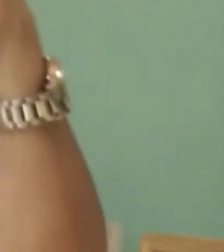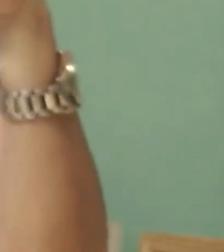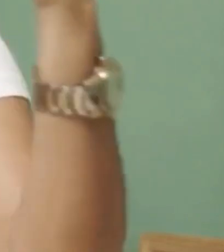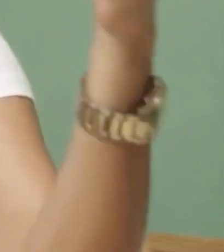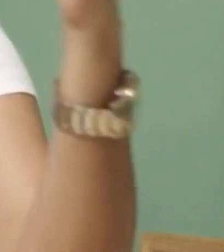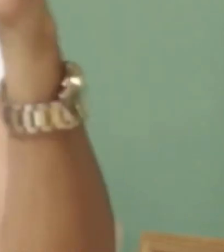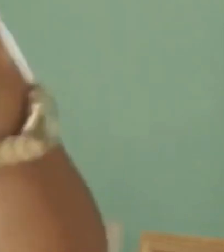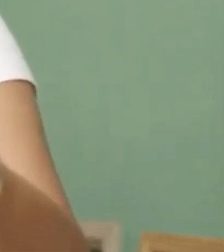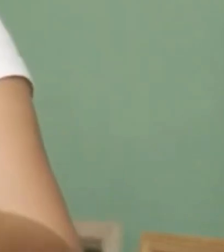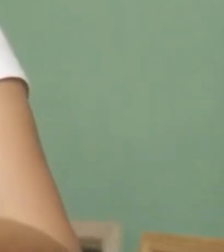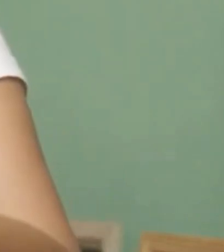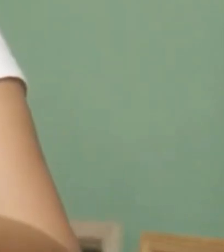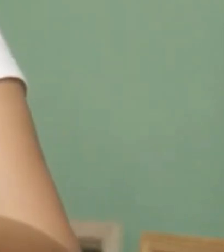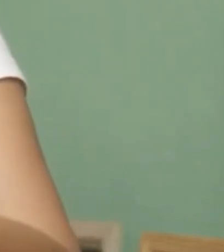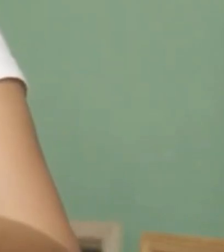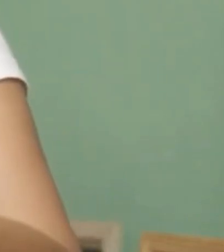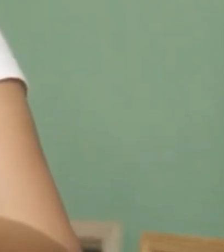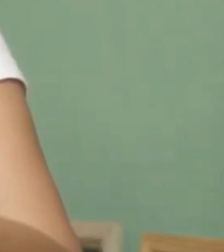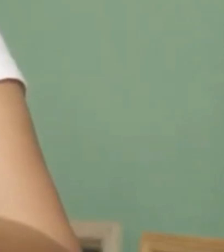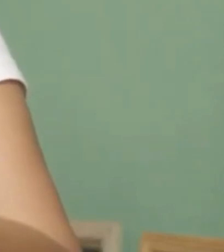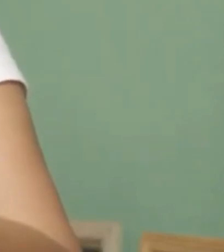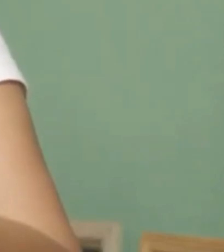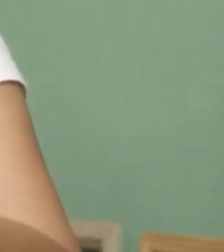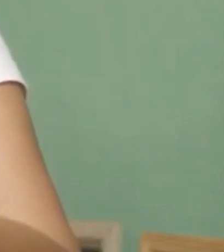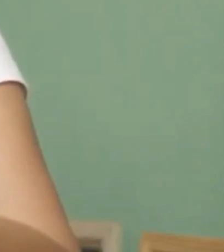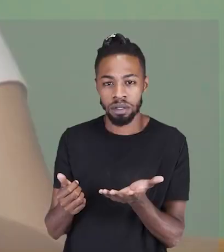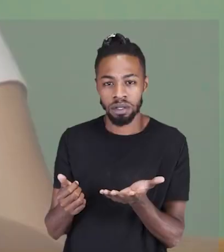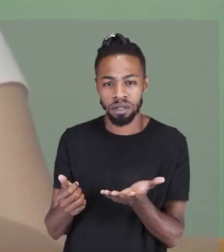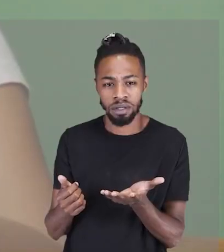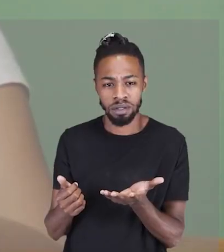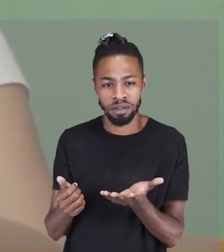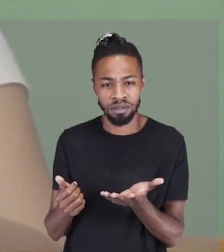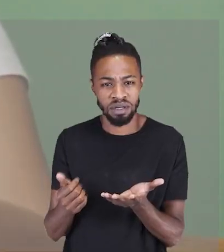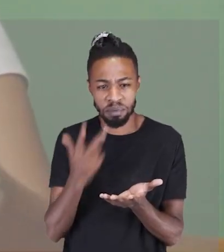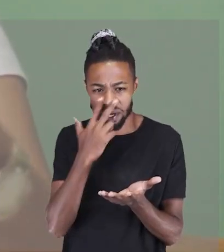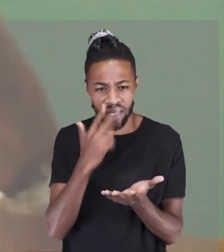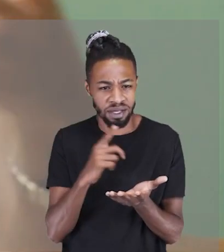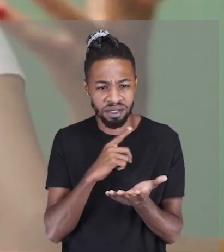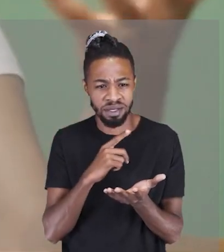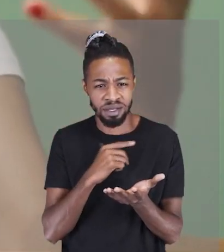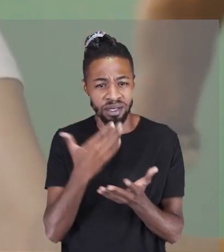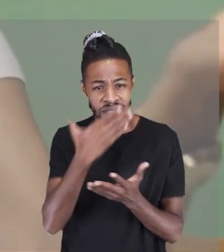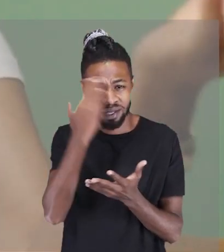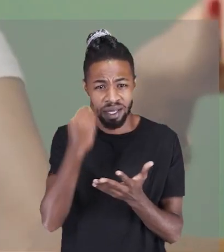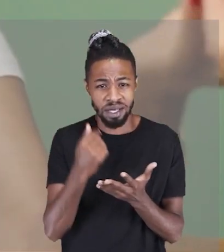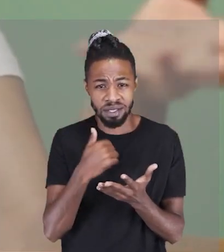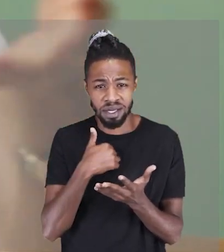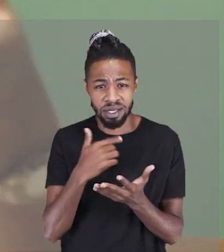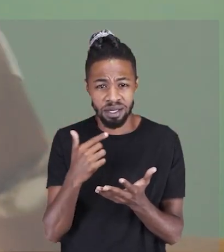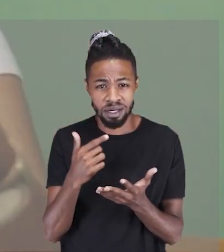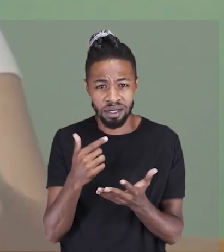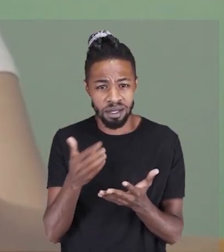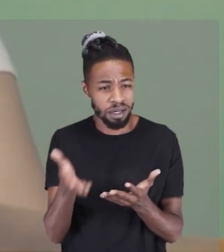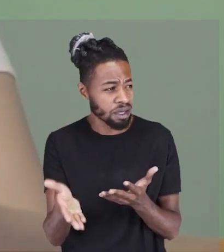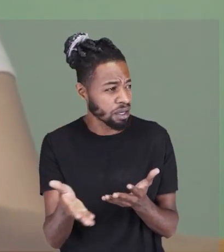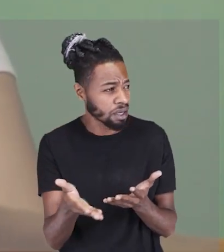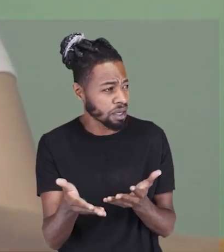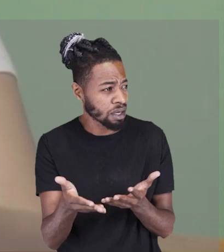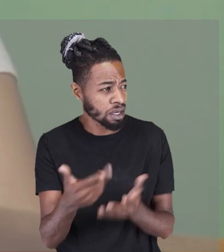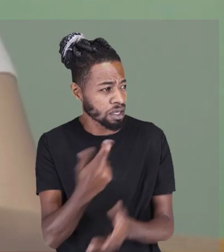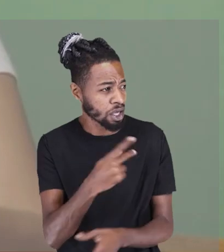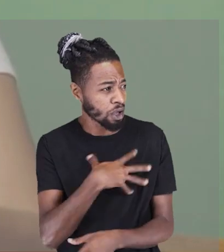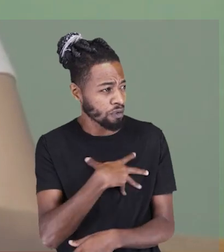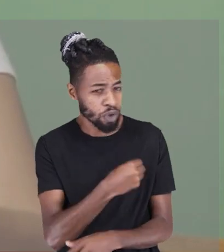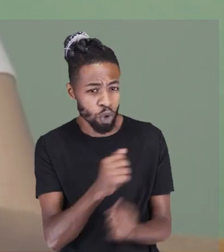lá em 2000 não sei o quanto eu falei isso para a senhora? Eu tinha até me esquecido. Você esquece de viver com alguém que está todo dia